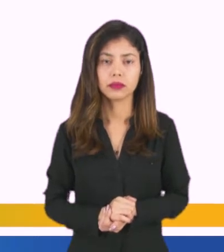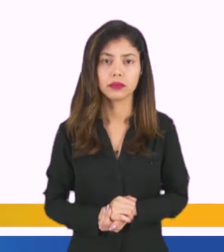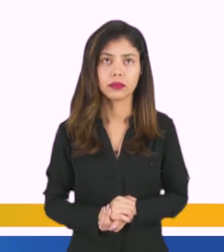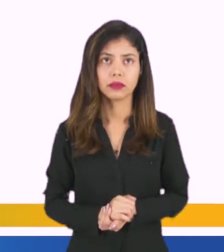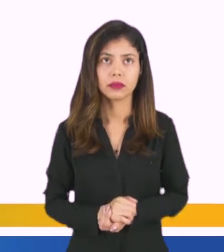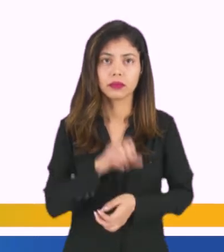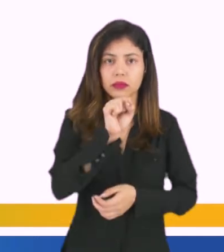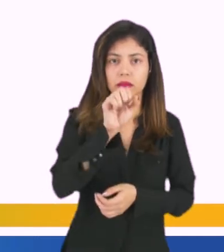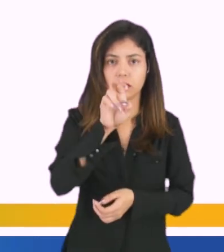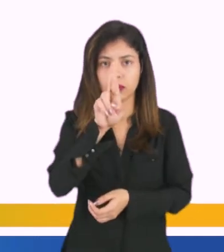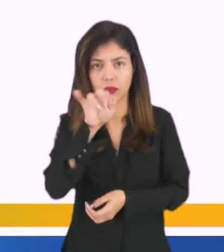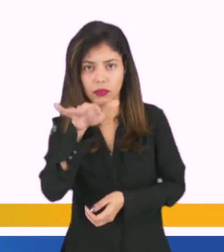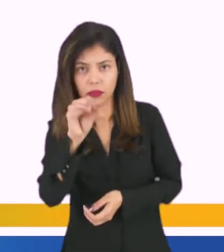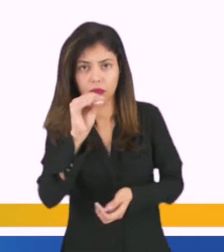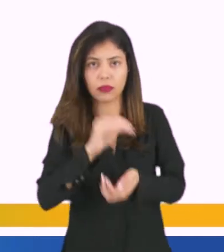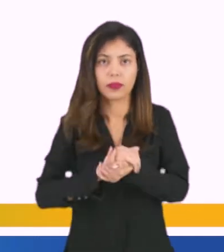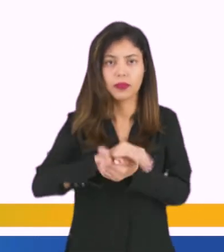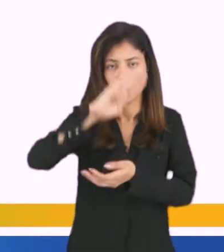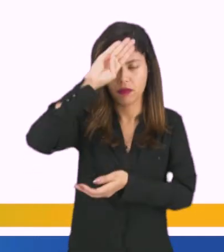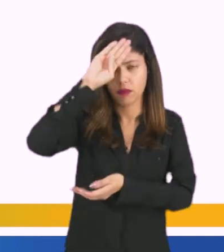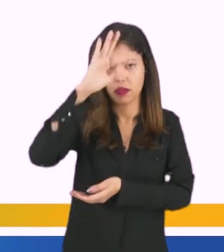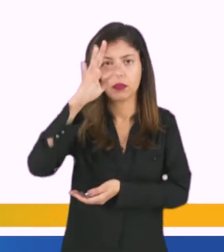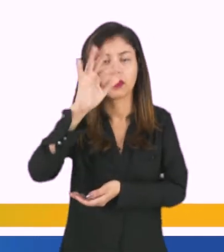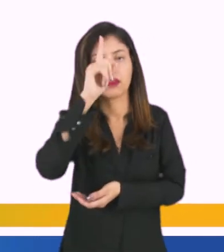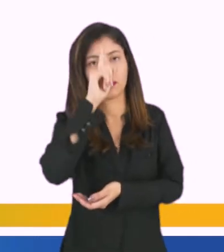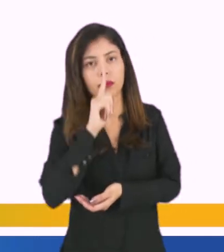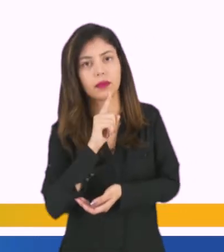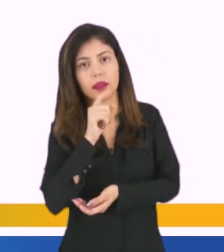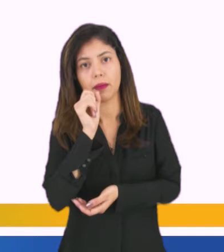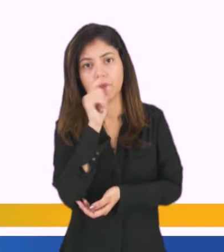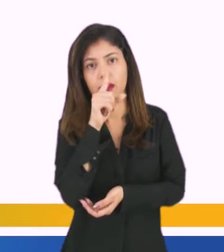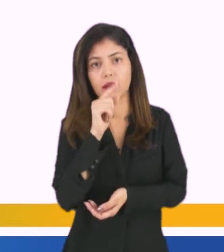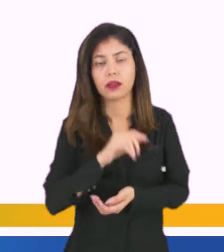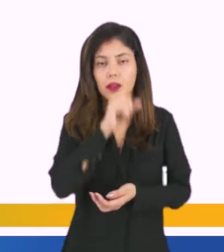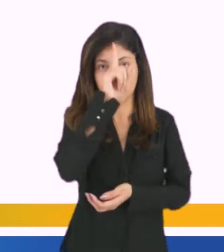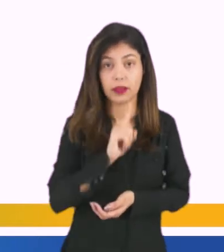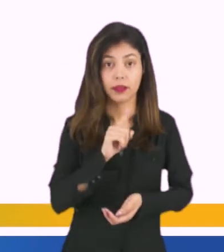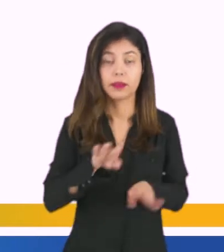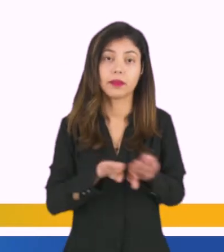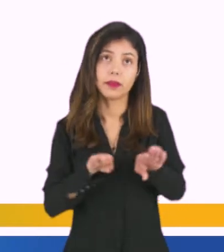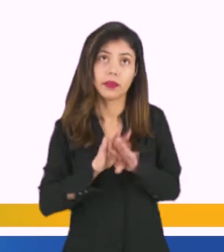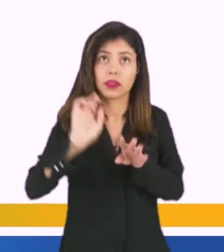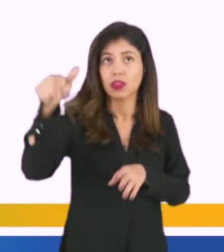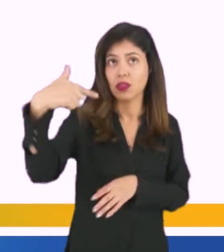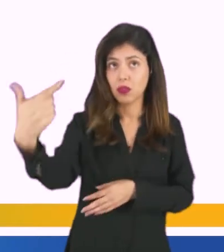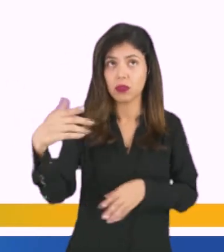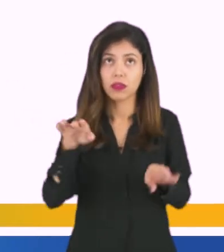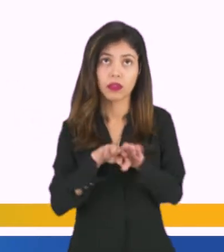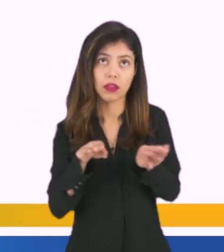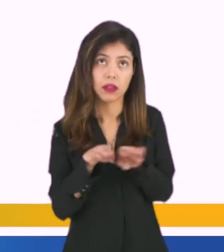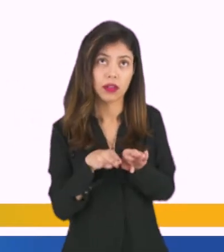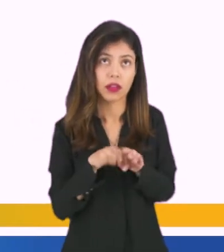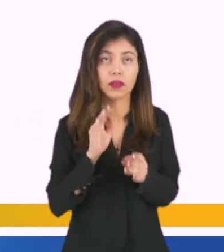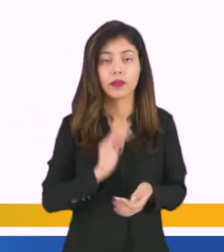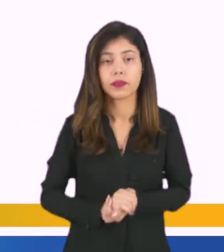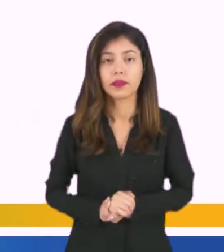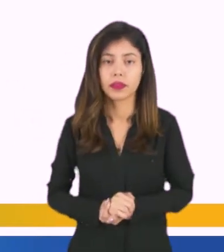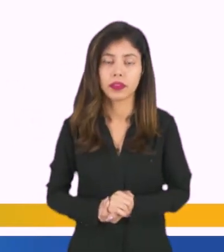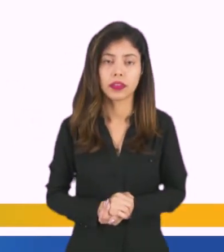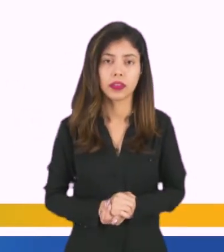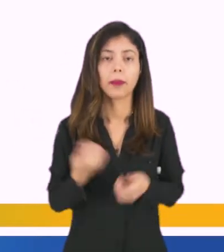o sarampo, a febre amarela e outras vacinas que precisam